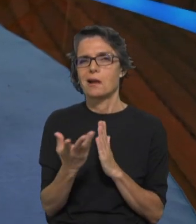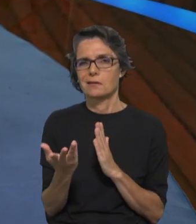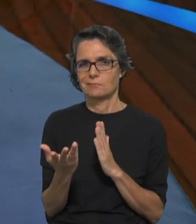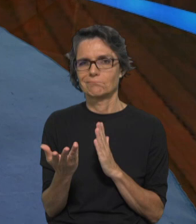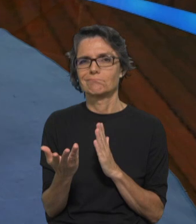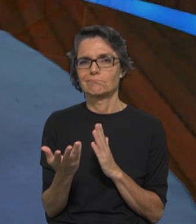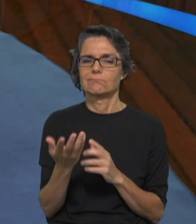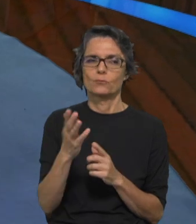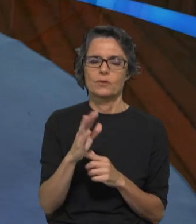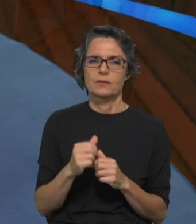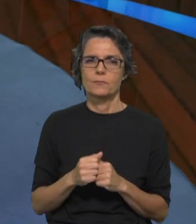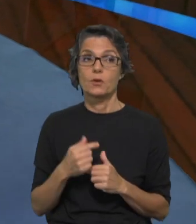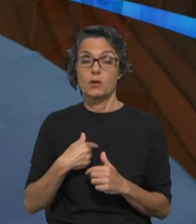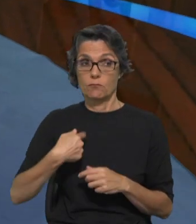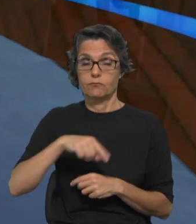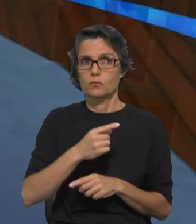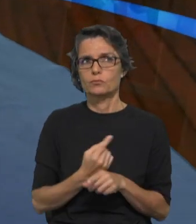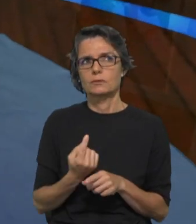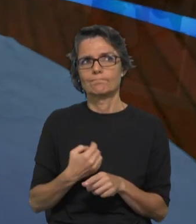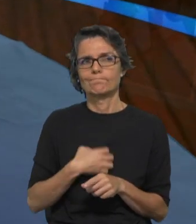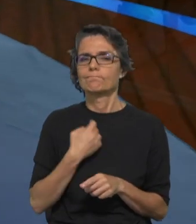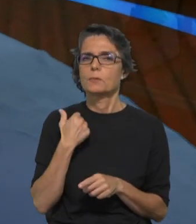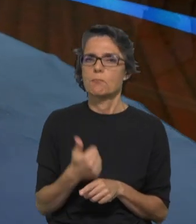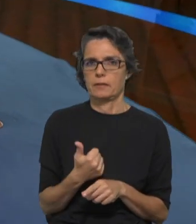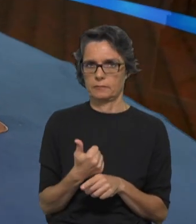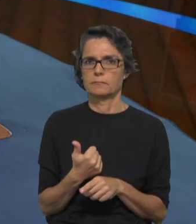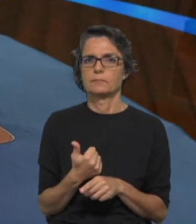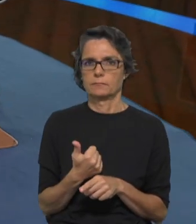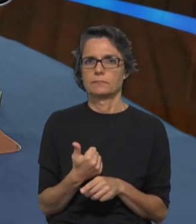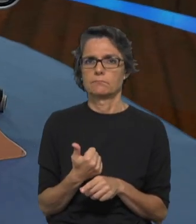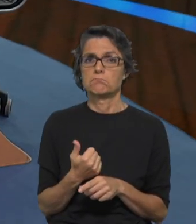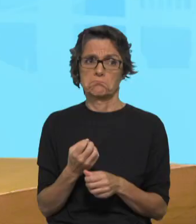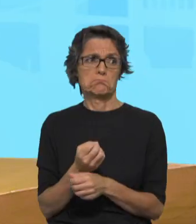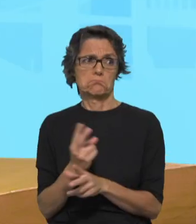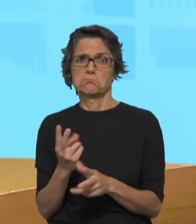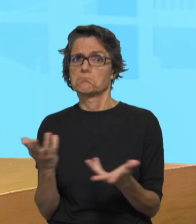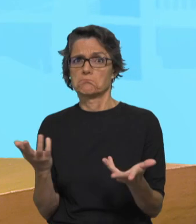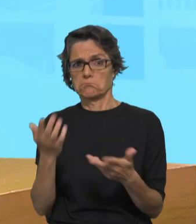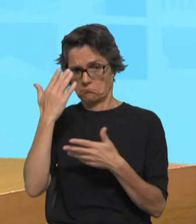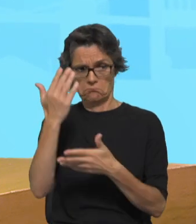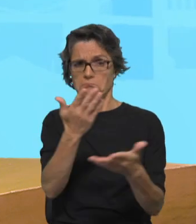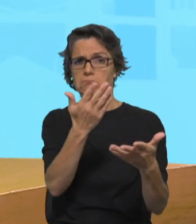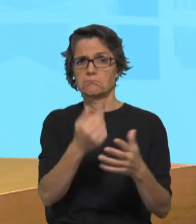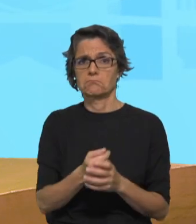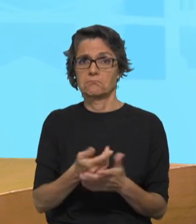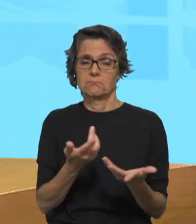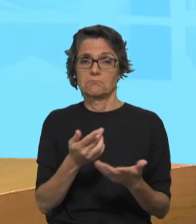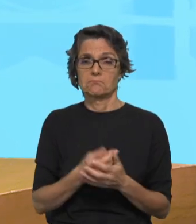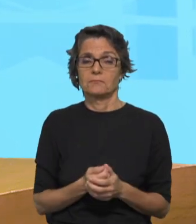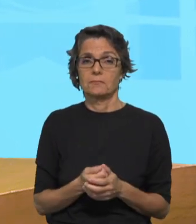haver a motivação de, eu vou porque me sinto bem. Está bem, se sente bem, melhor. Se não vai aborrecido, melhor.